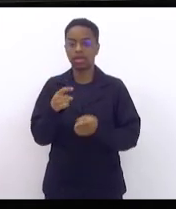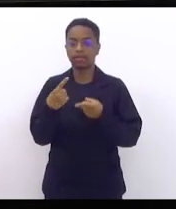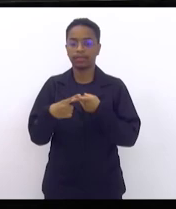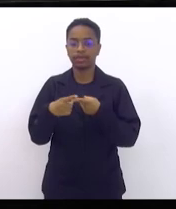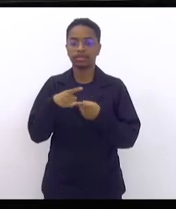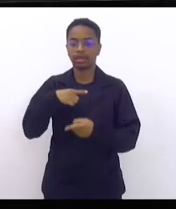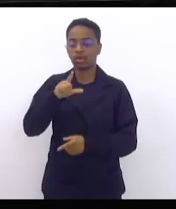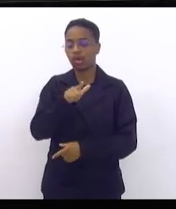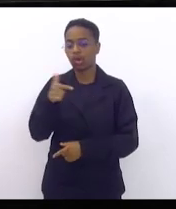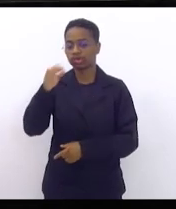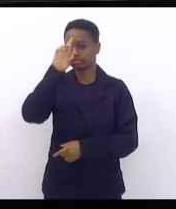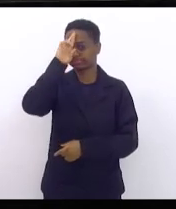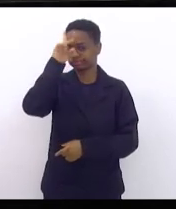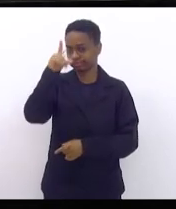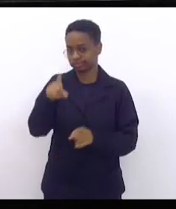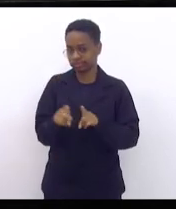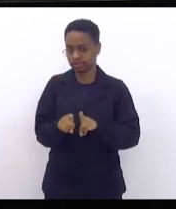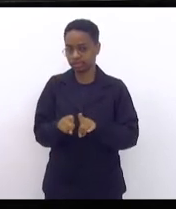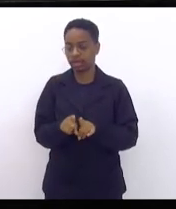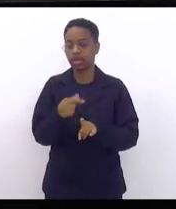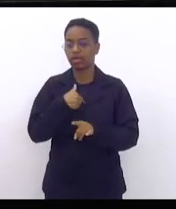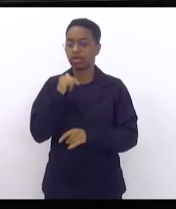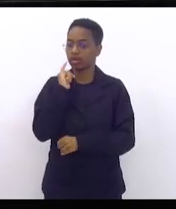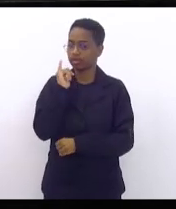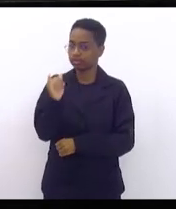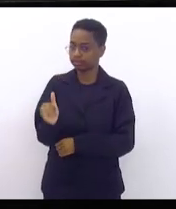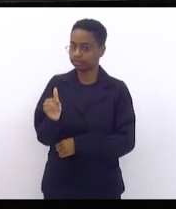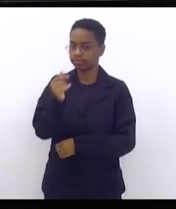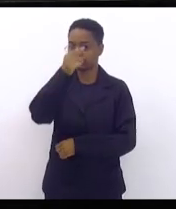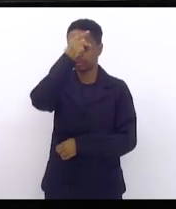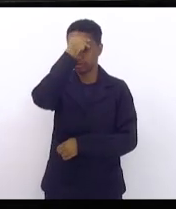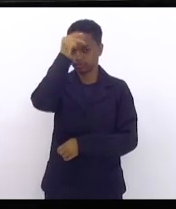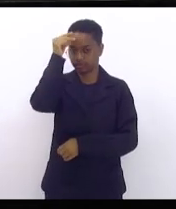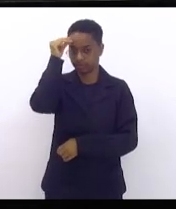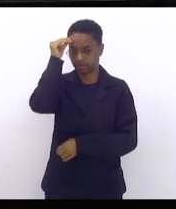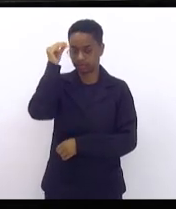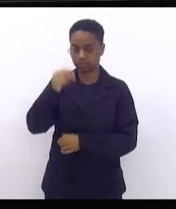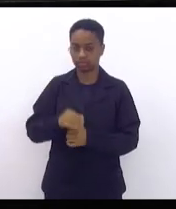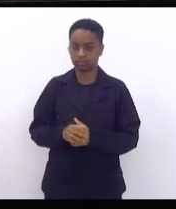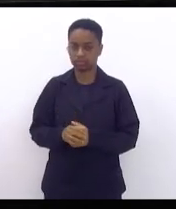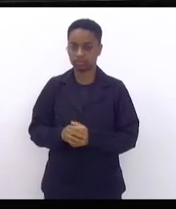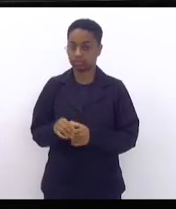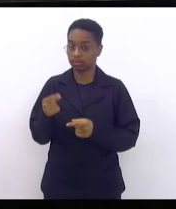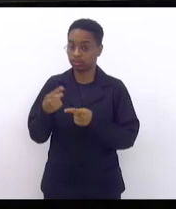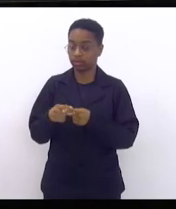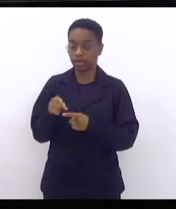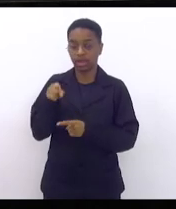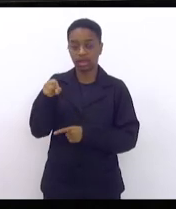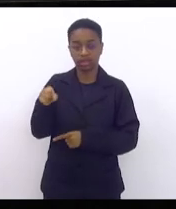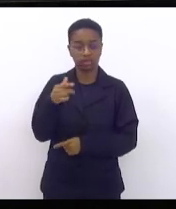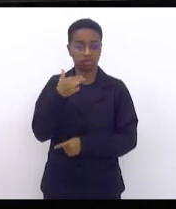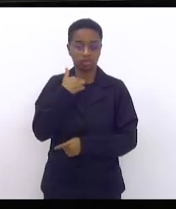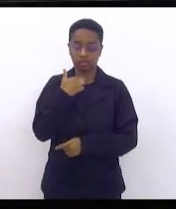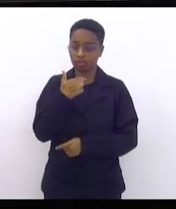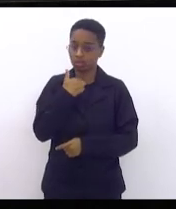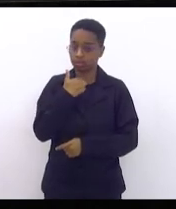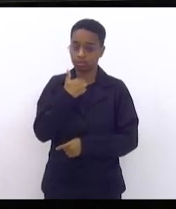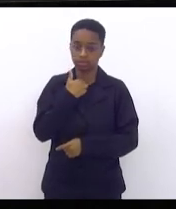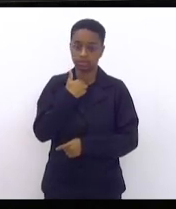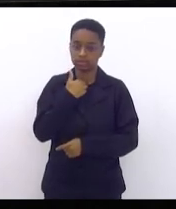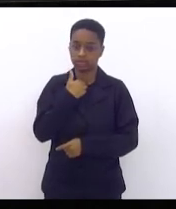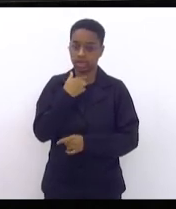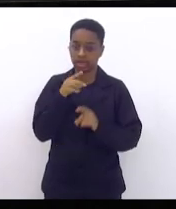equívoco alertei ao prefeito que ele não podia entrar nessa